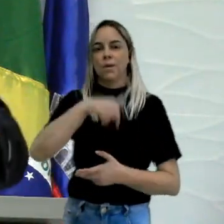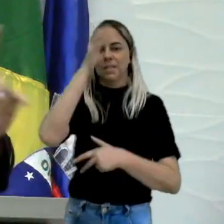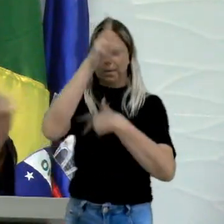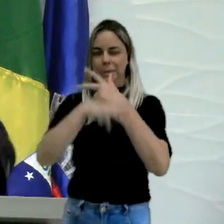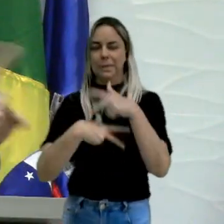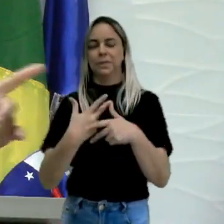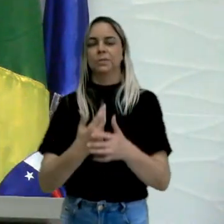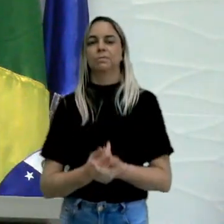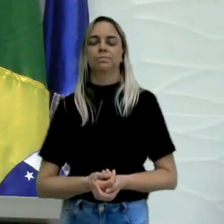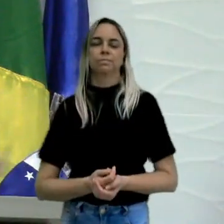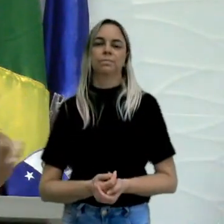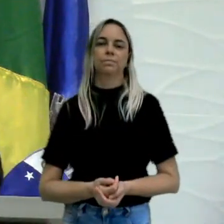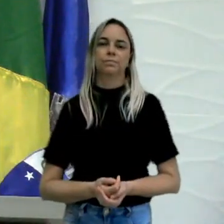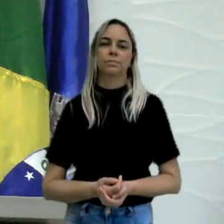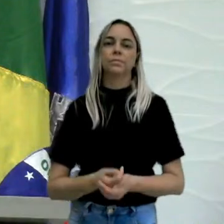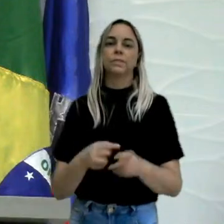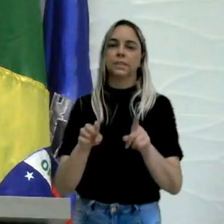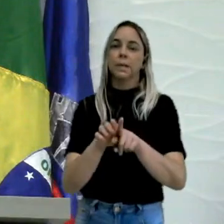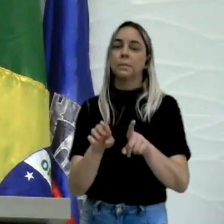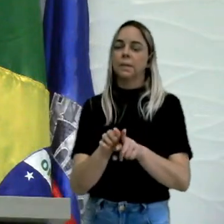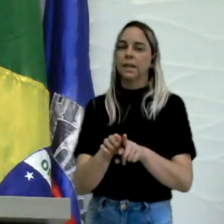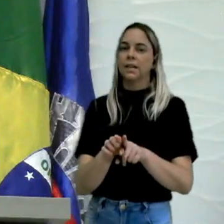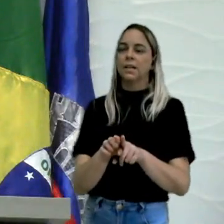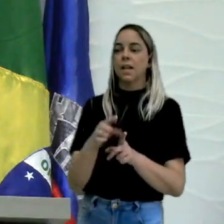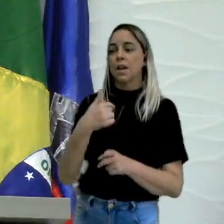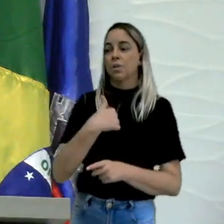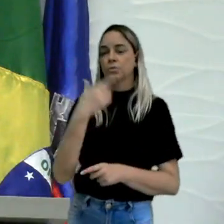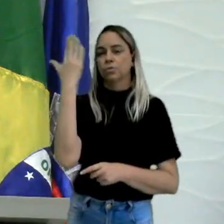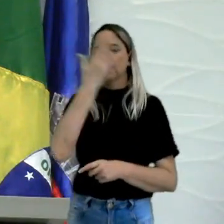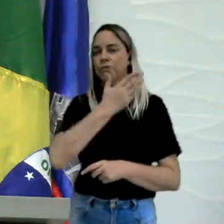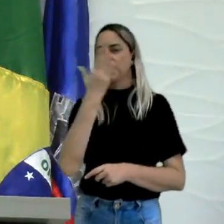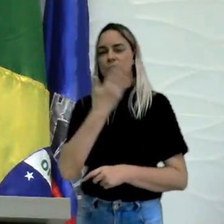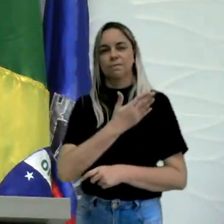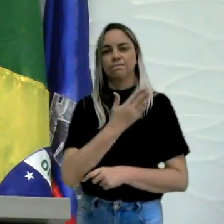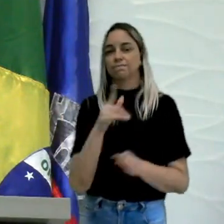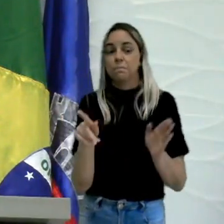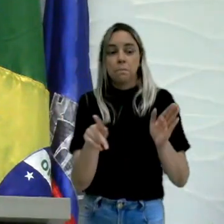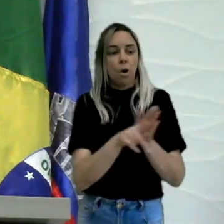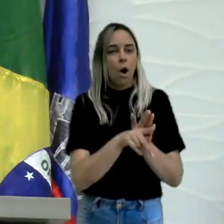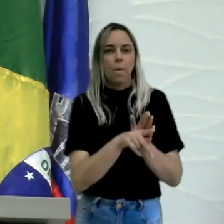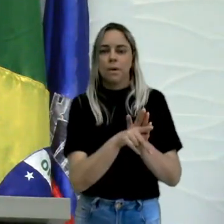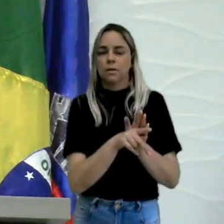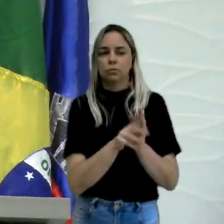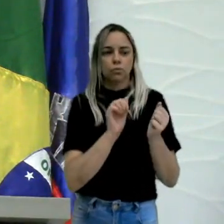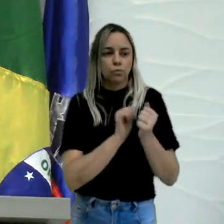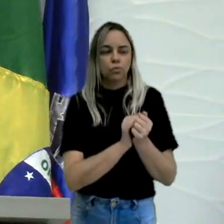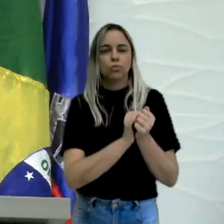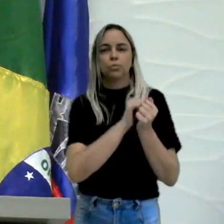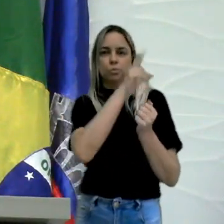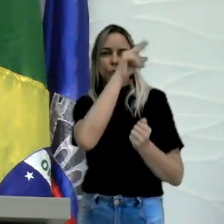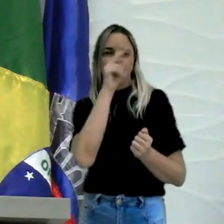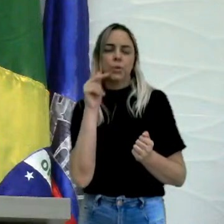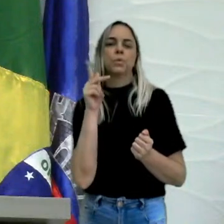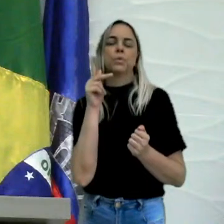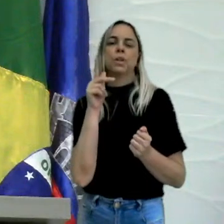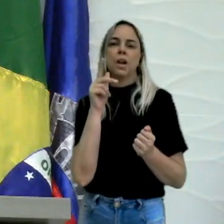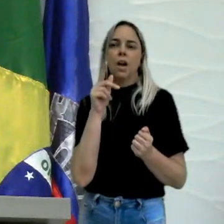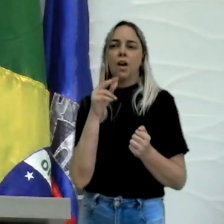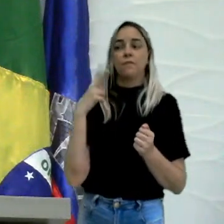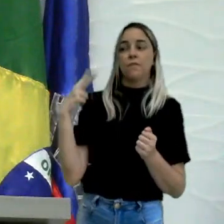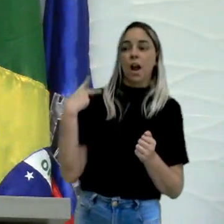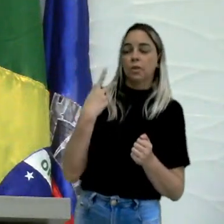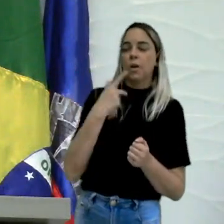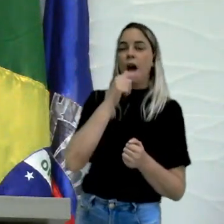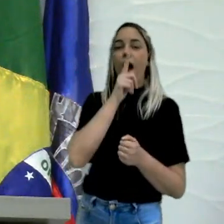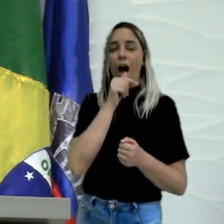Mas também não vi dessa própria situação aí, desses vereadores que falaram